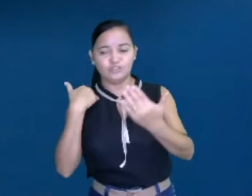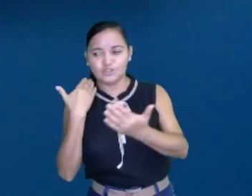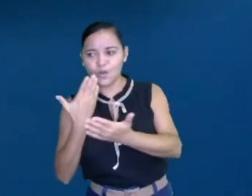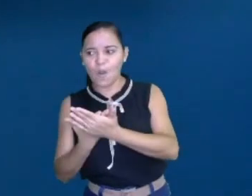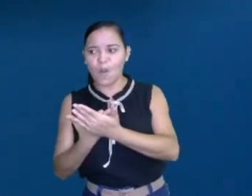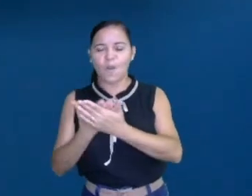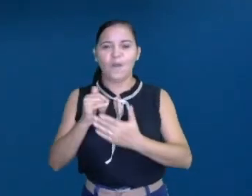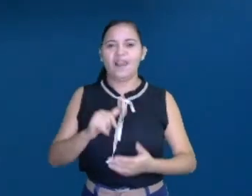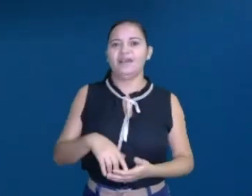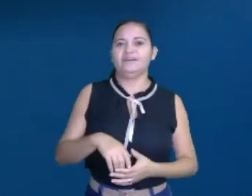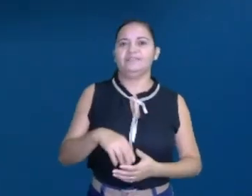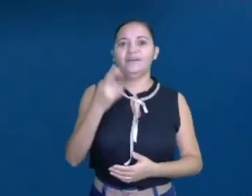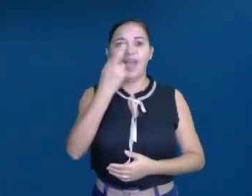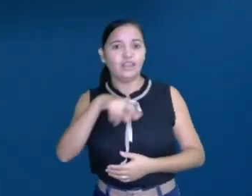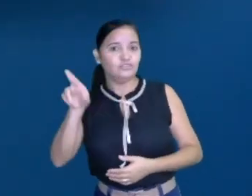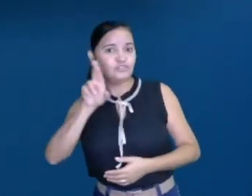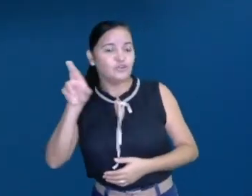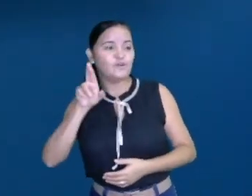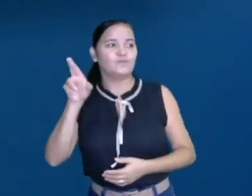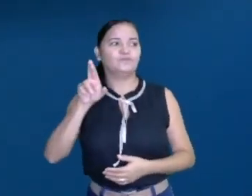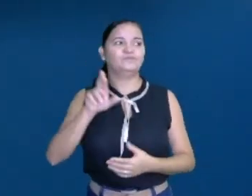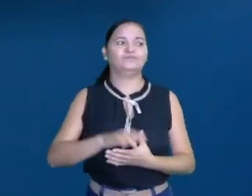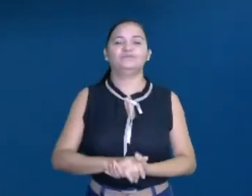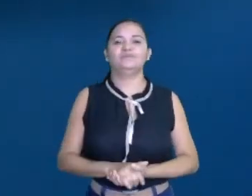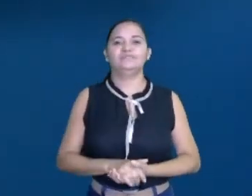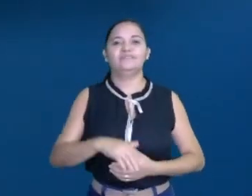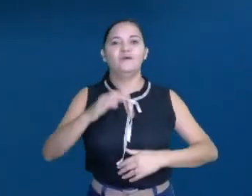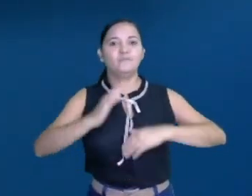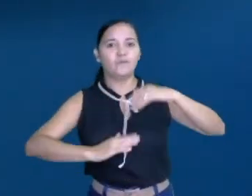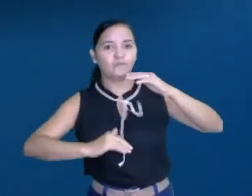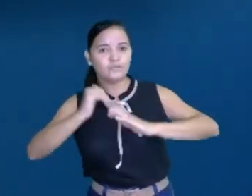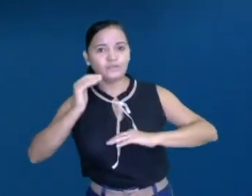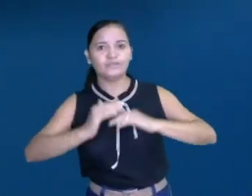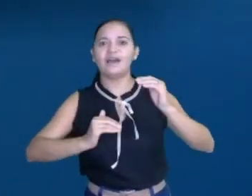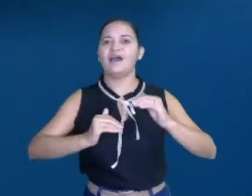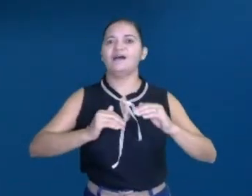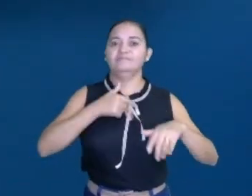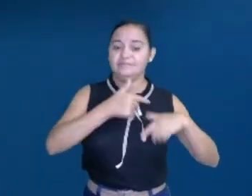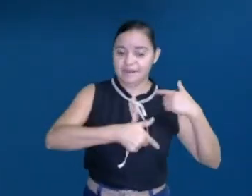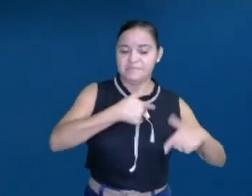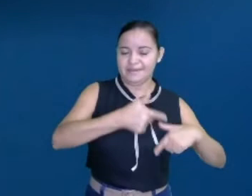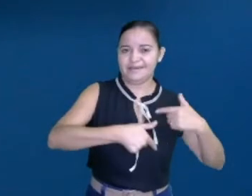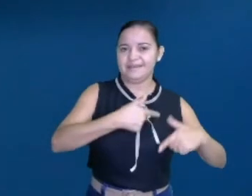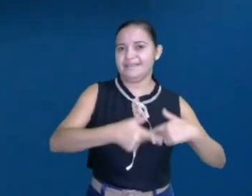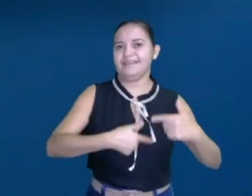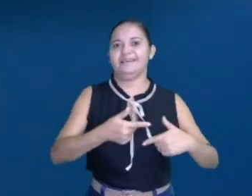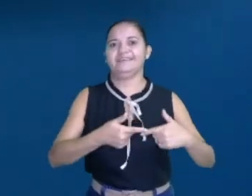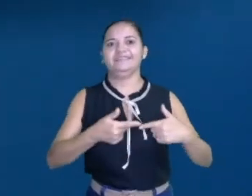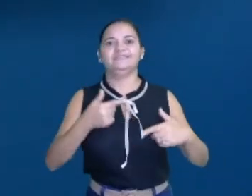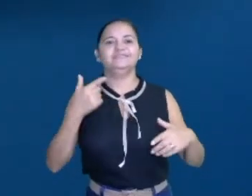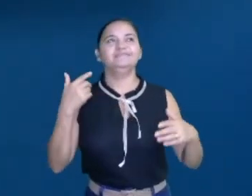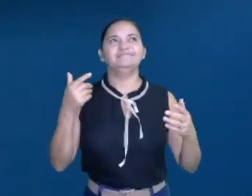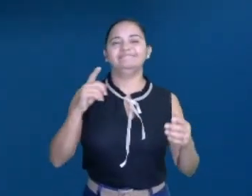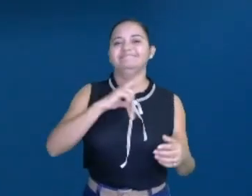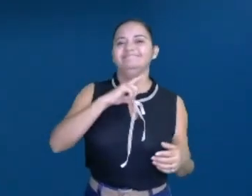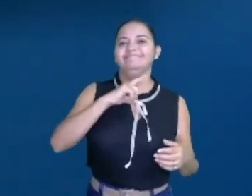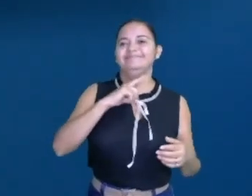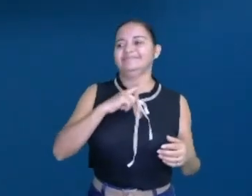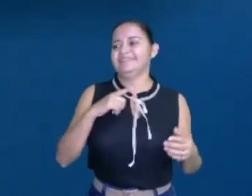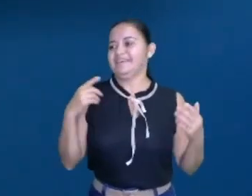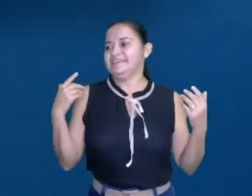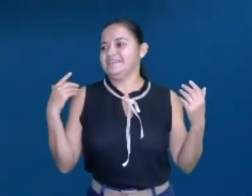da escola, o religioso, né? O profissional, quando a gente trabalha, o de lazer, que é o